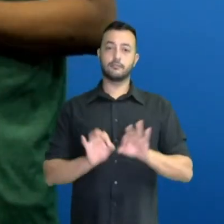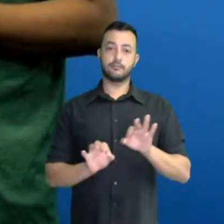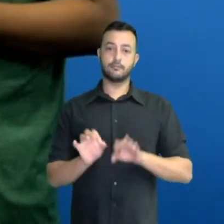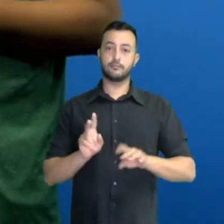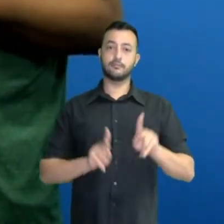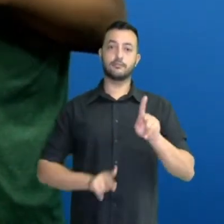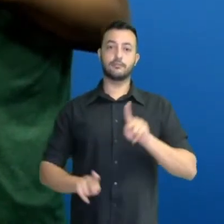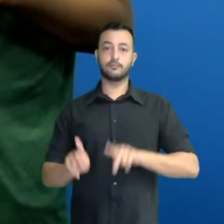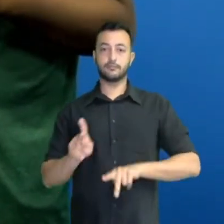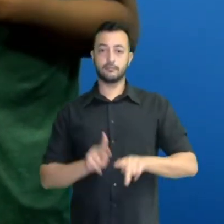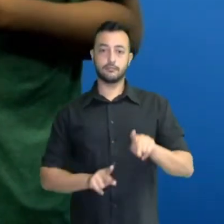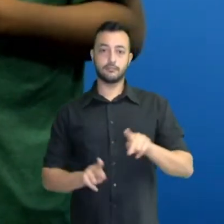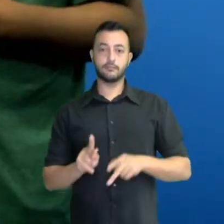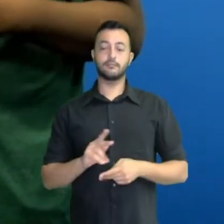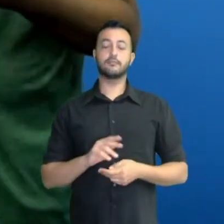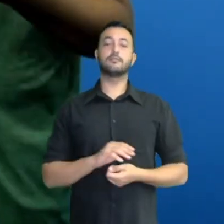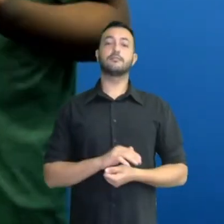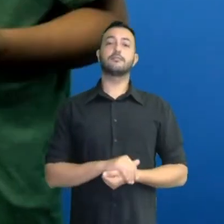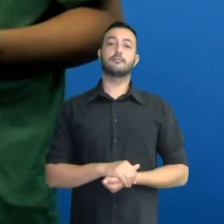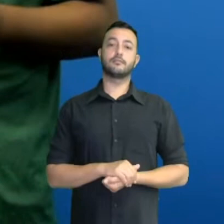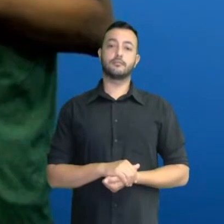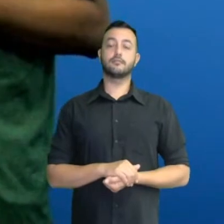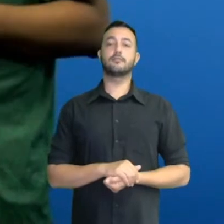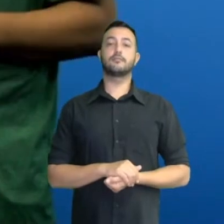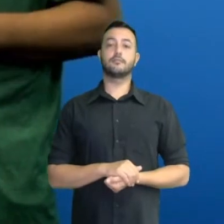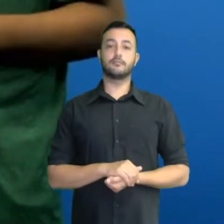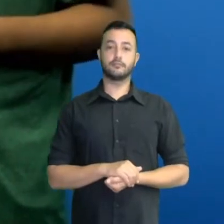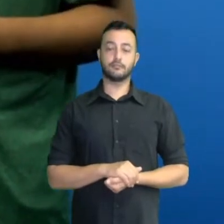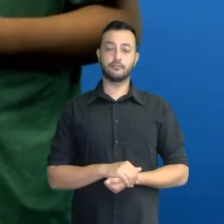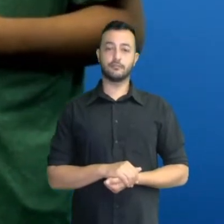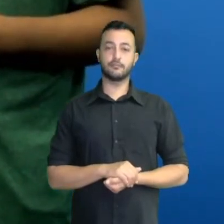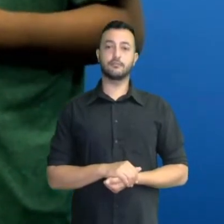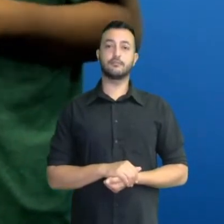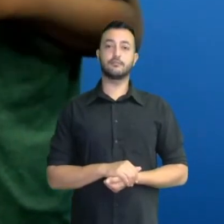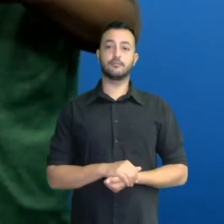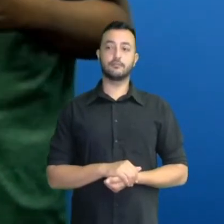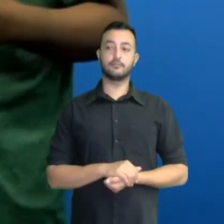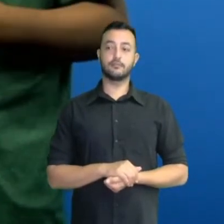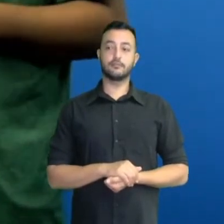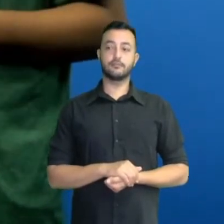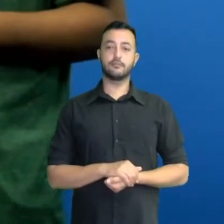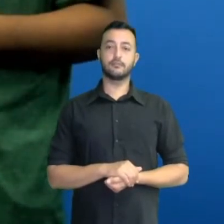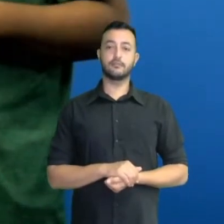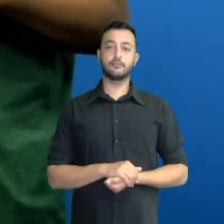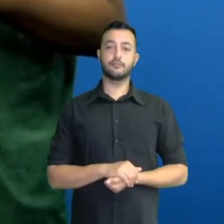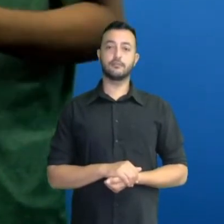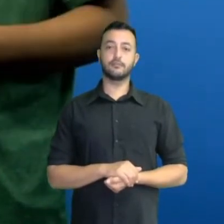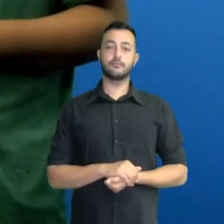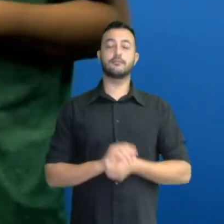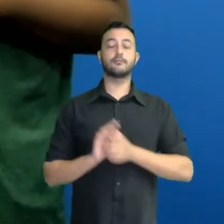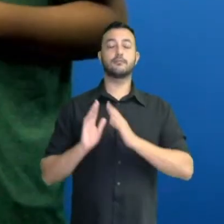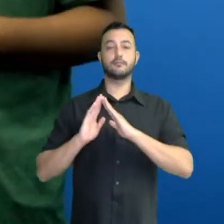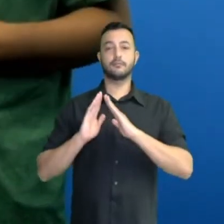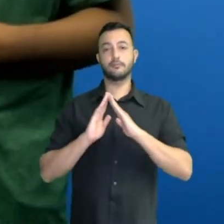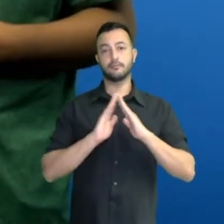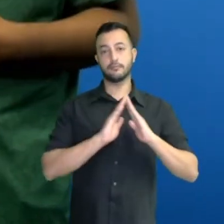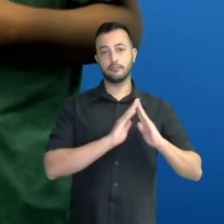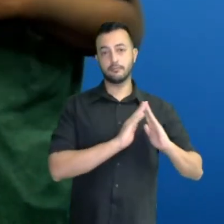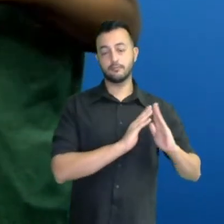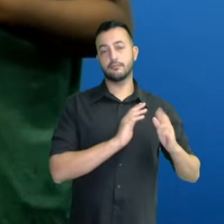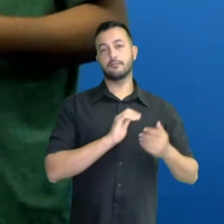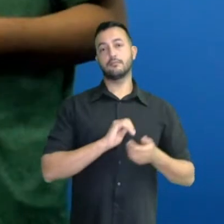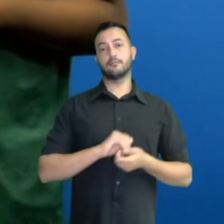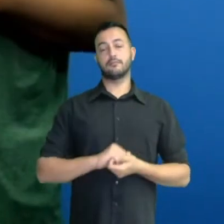em questões de absorver, né, em questões de moradia,